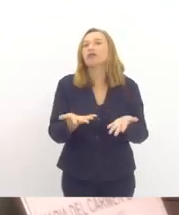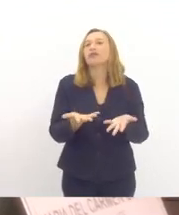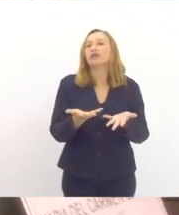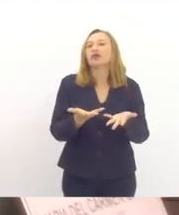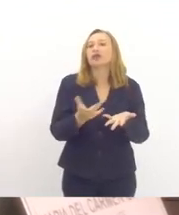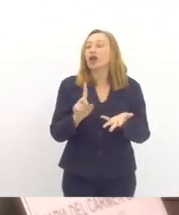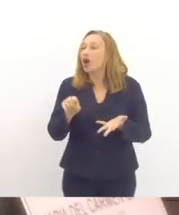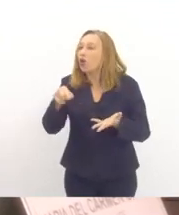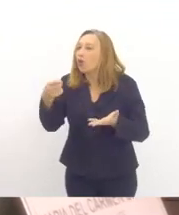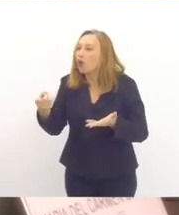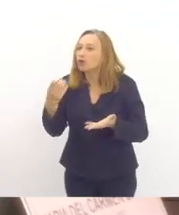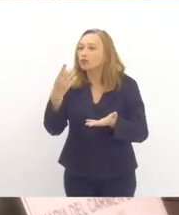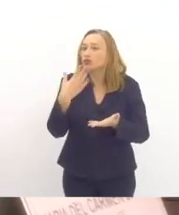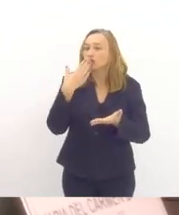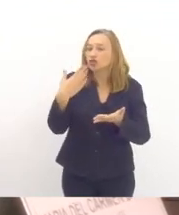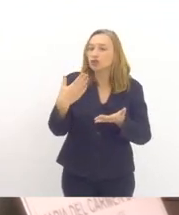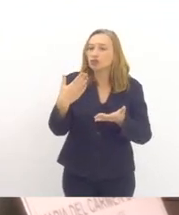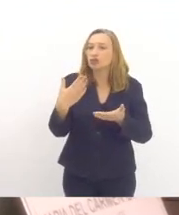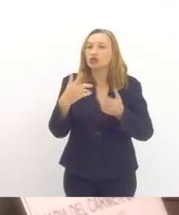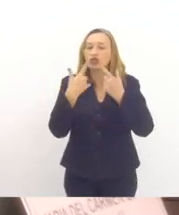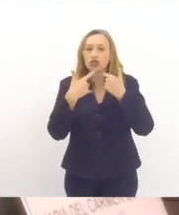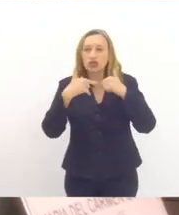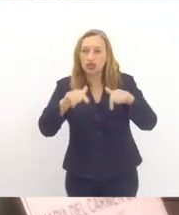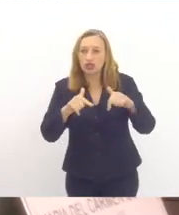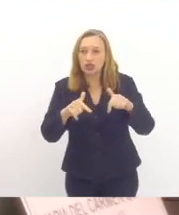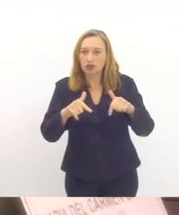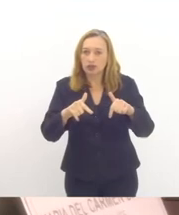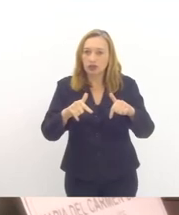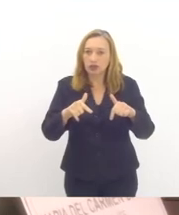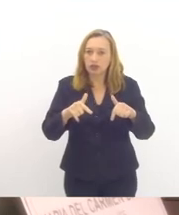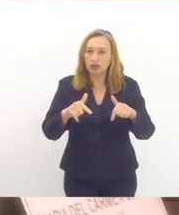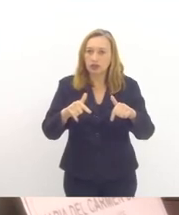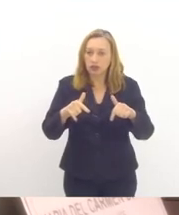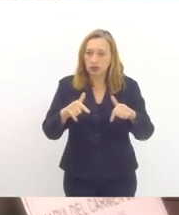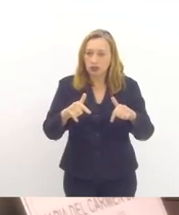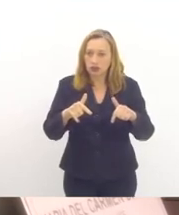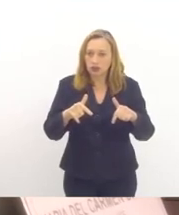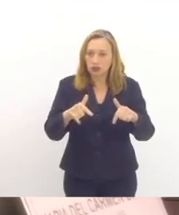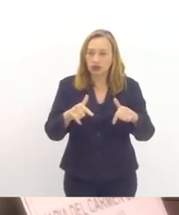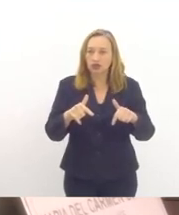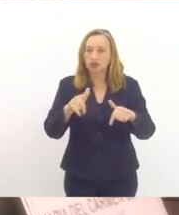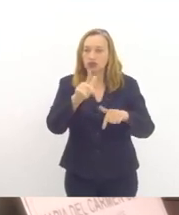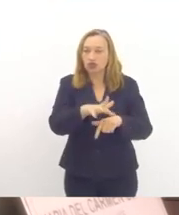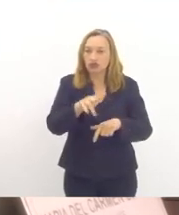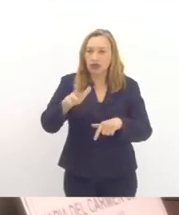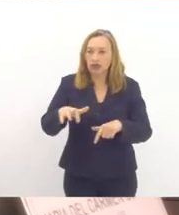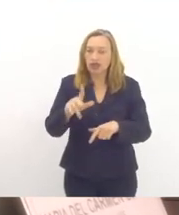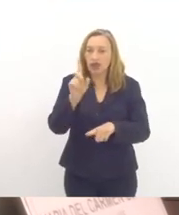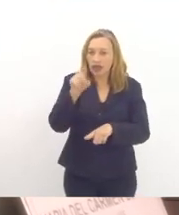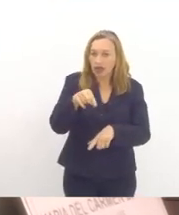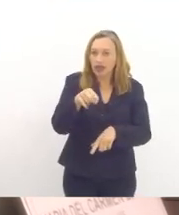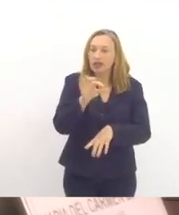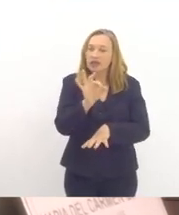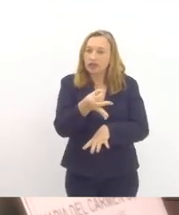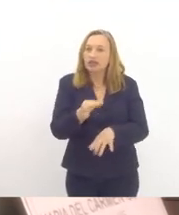a outras línguas estrangeiras em caráter optativo. Isso é uma garantia